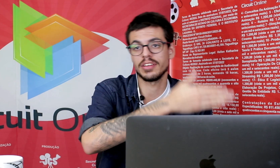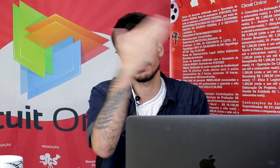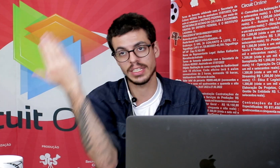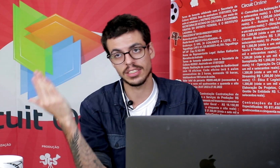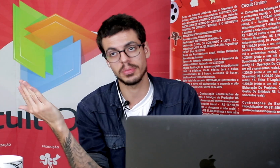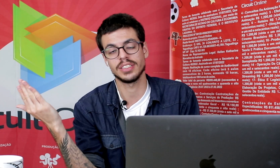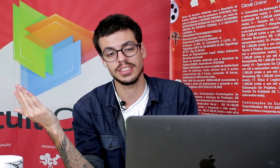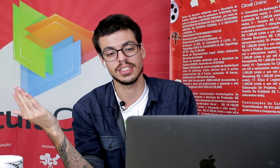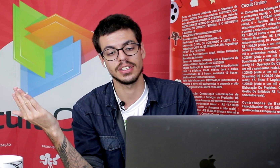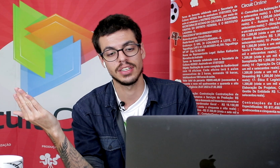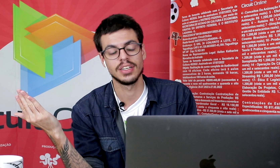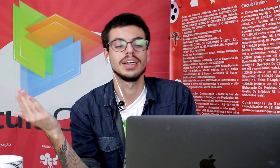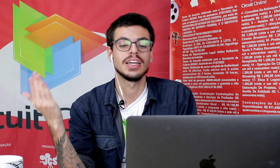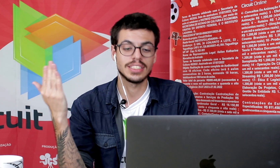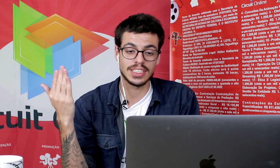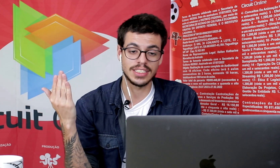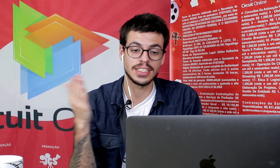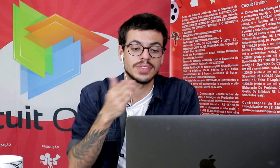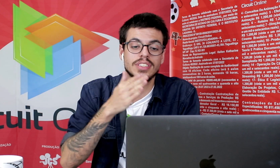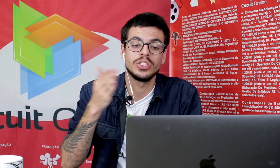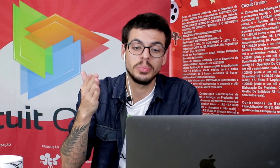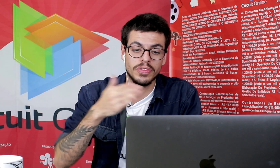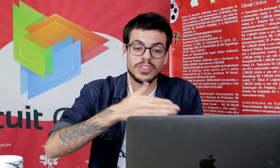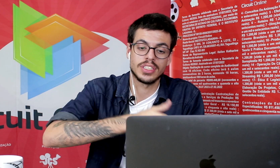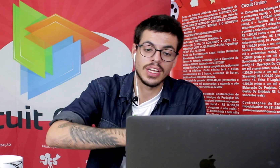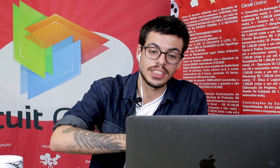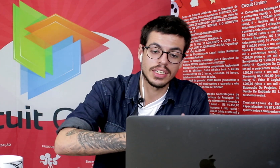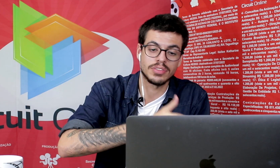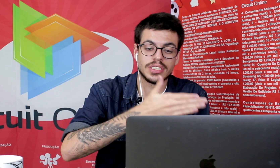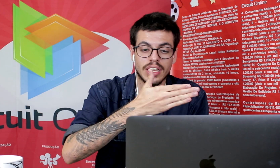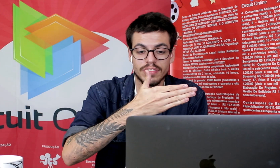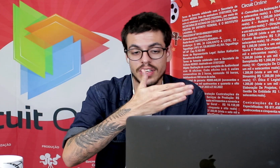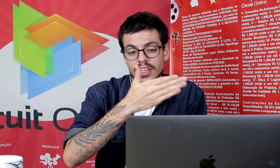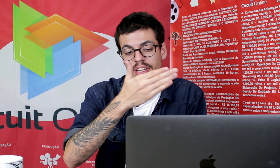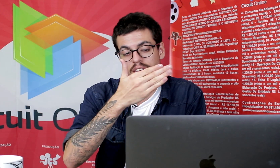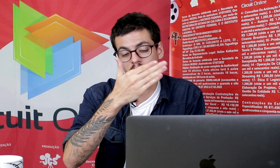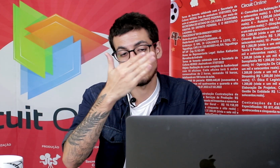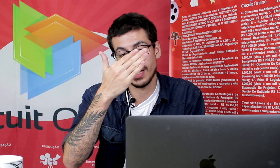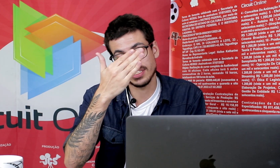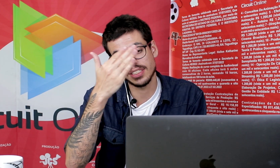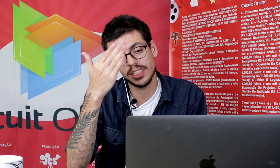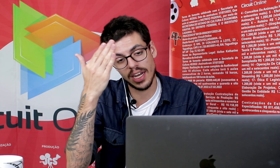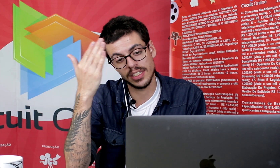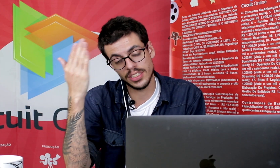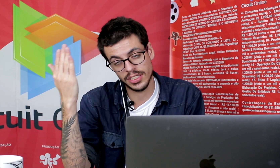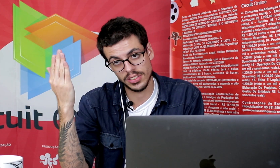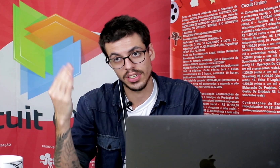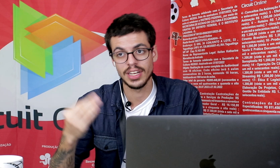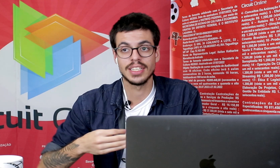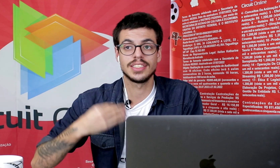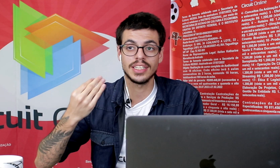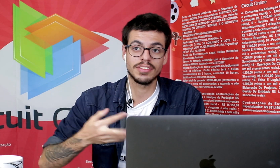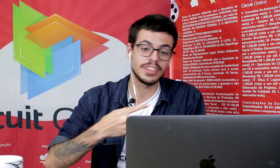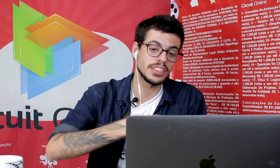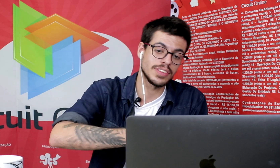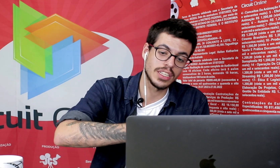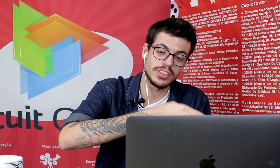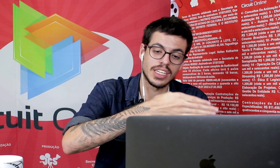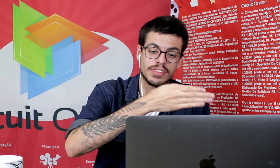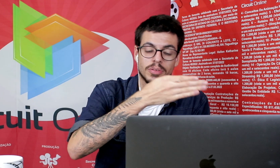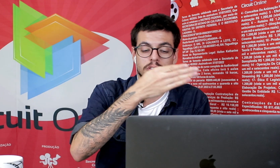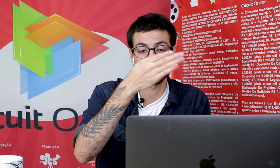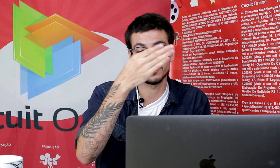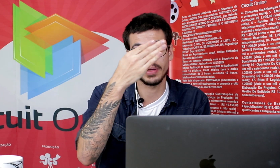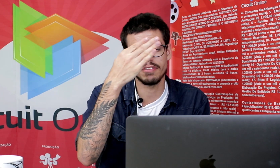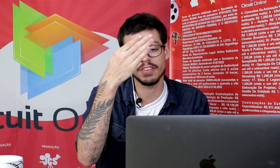vocês me verem passando o braço assim. Em 60, se você diminuir a velocidade, você consegue ver mais detalhes disso. Em 120, você